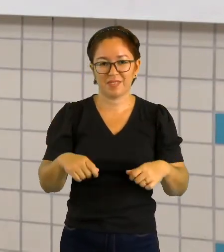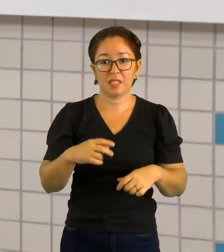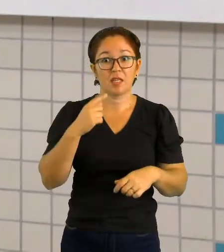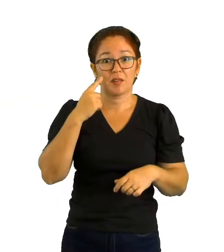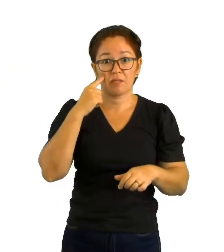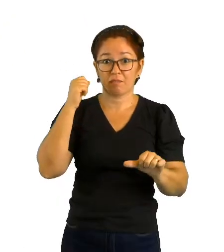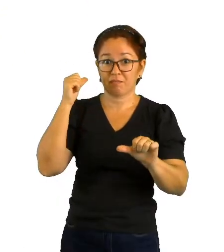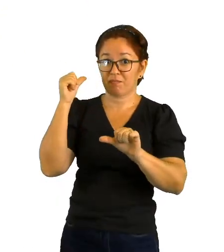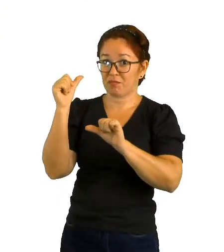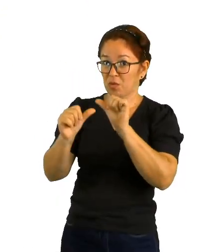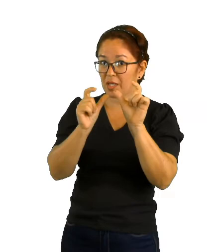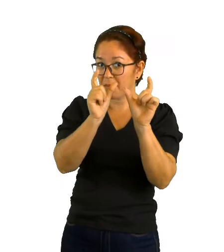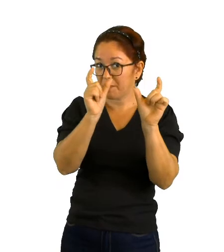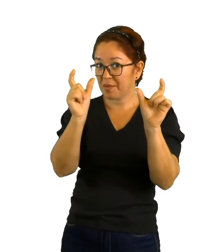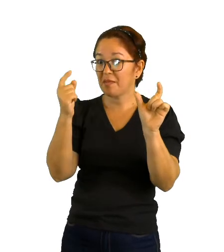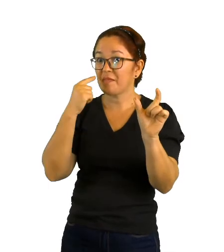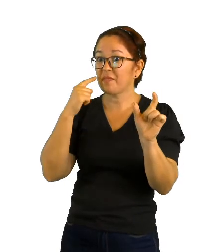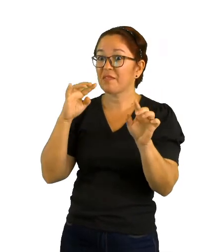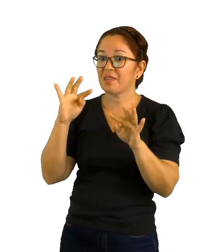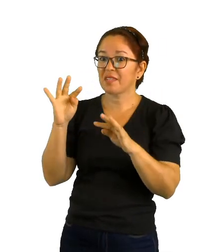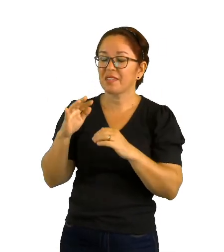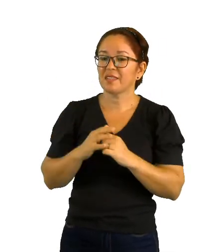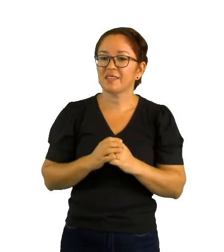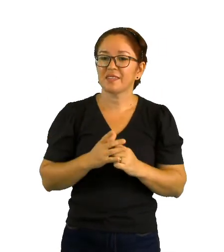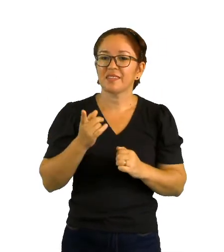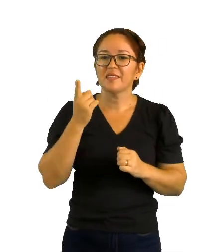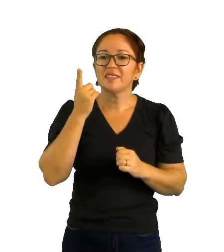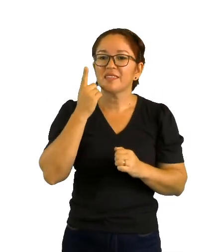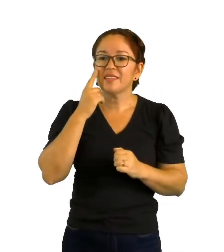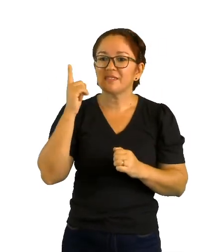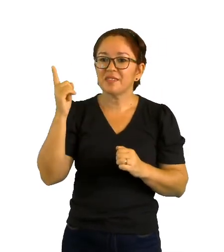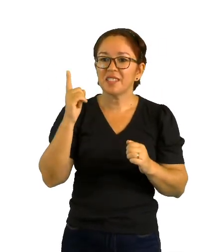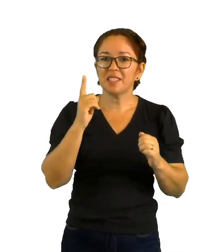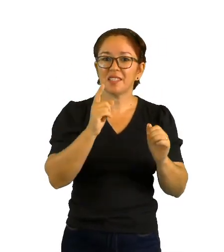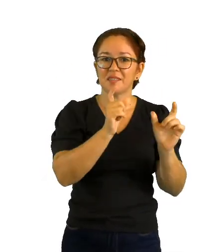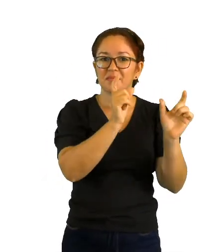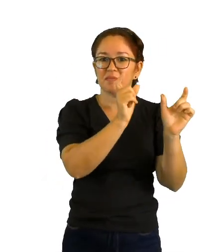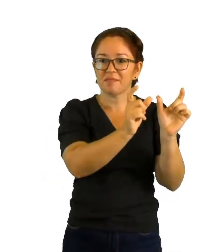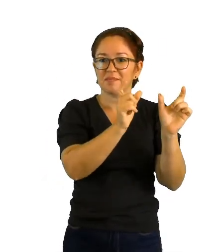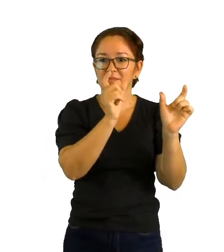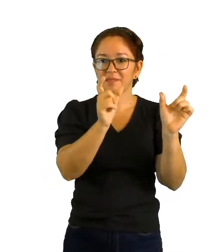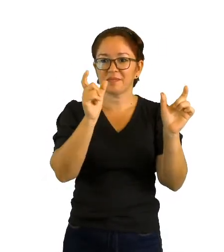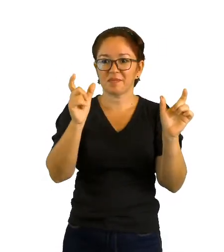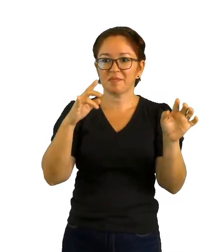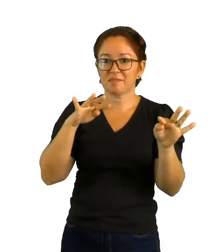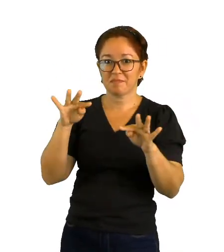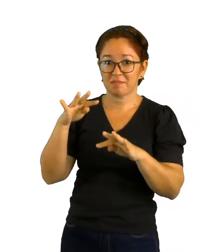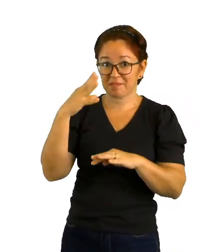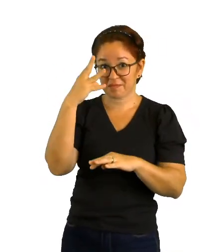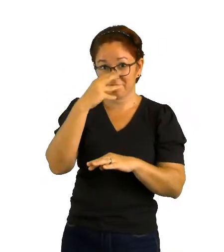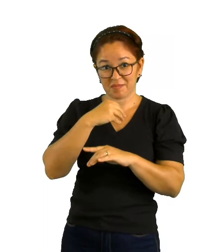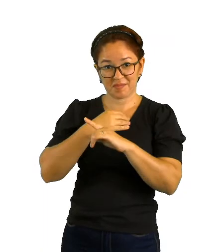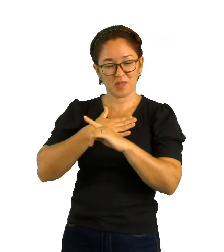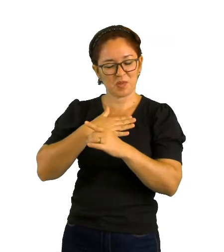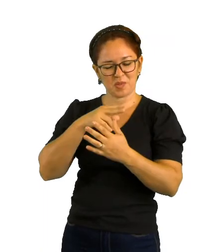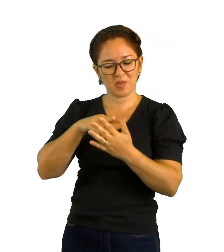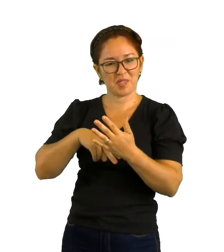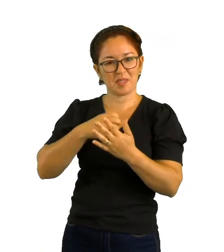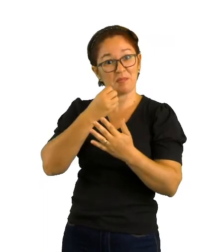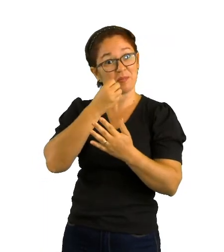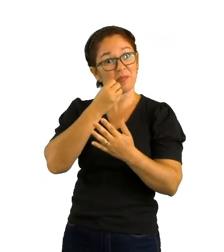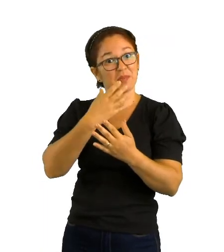ficar? Olha que bonito, com o espaçamento, não ficou esteticamente agradável de ler?